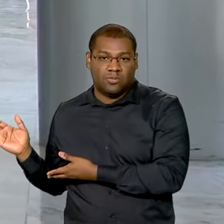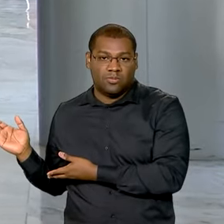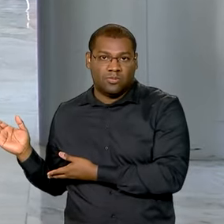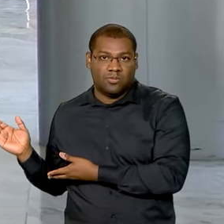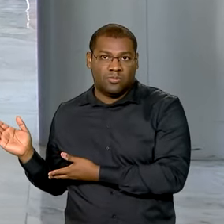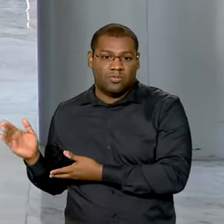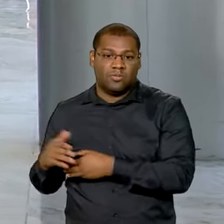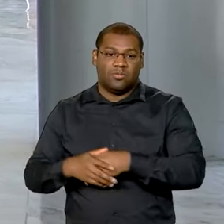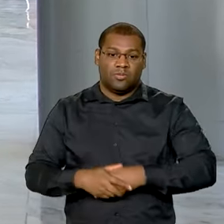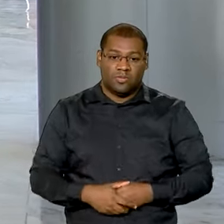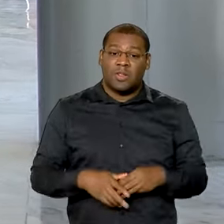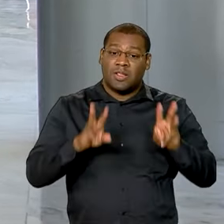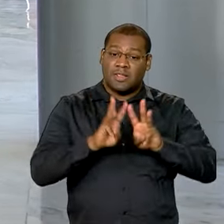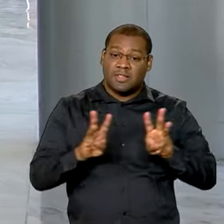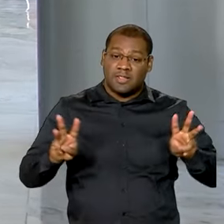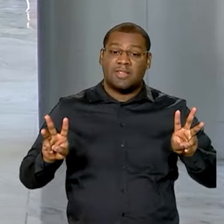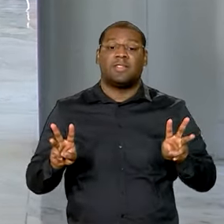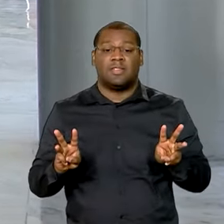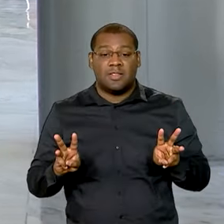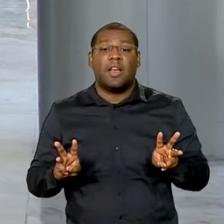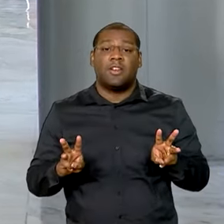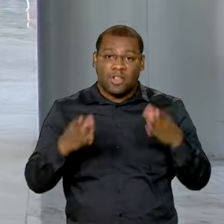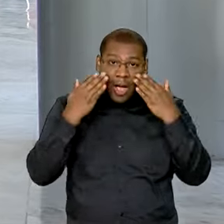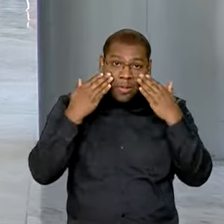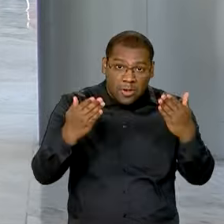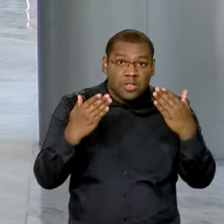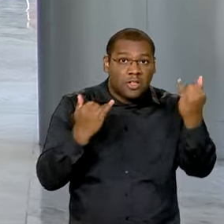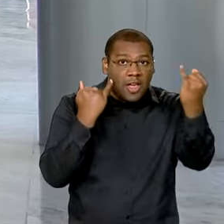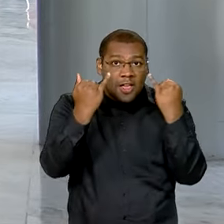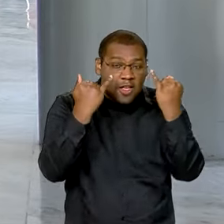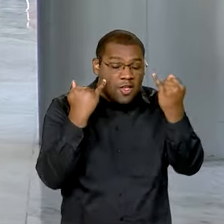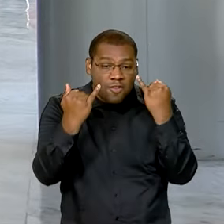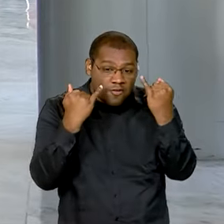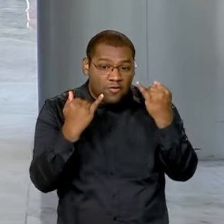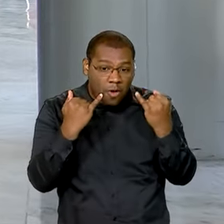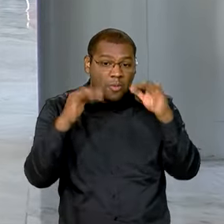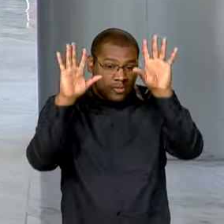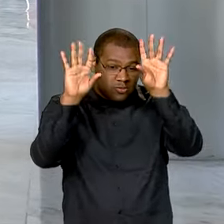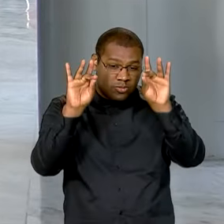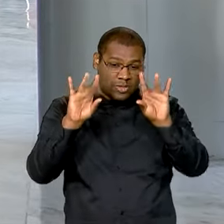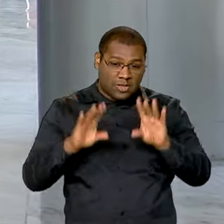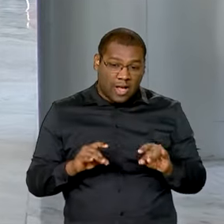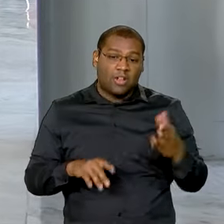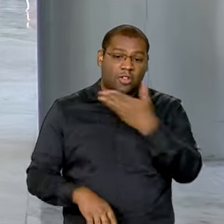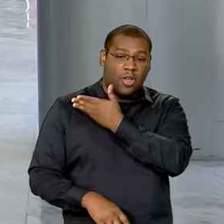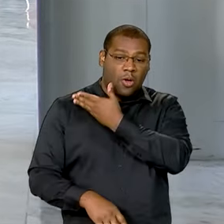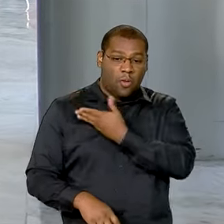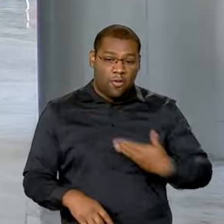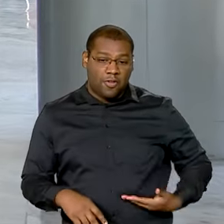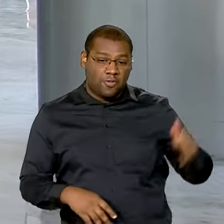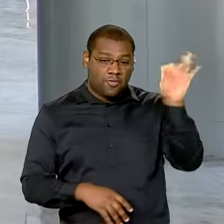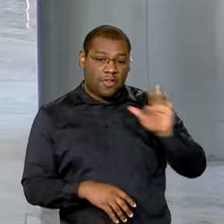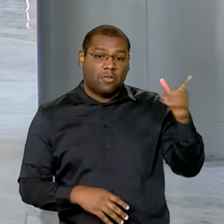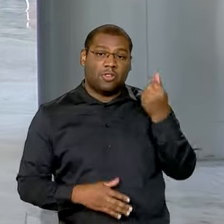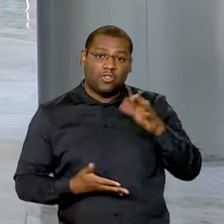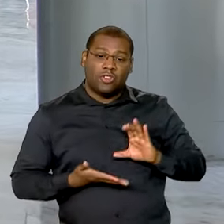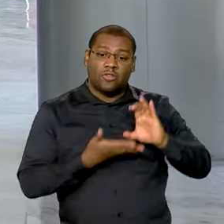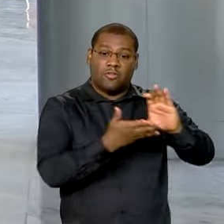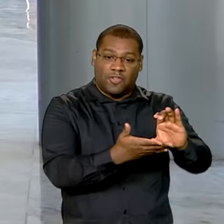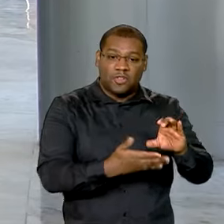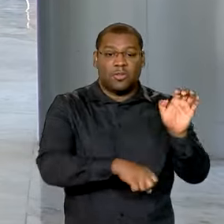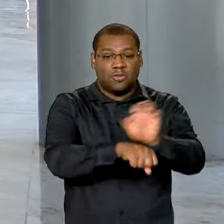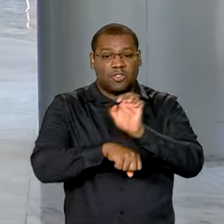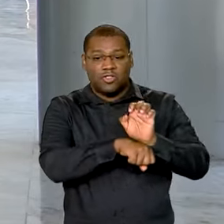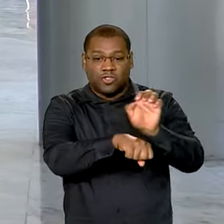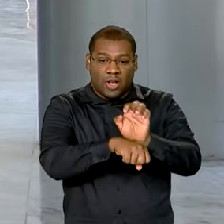brasilparticipativo.presidencia.gov.br. Esse portal reúne iniciativas e apresenta dados atualizados sobre o repasse de recursos da União para os estados e